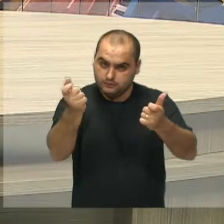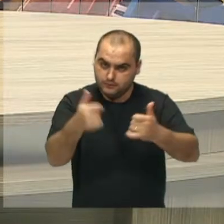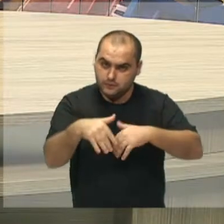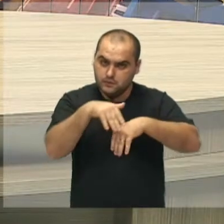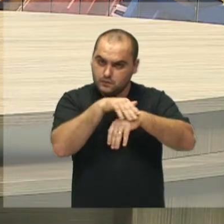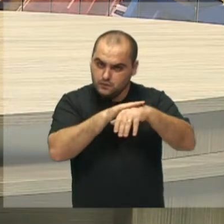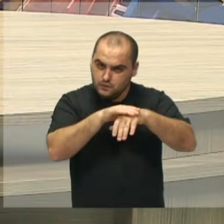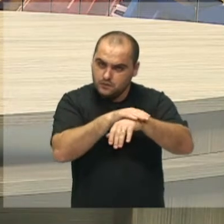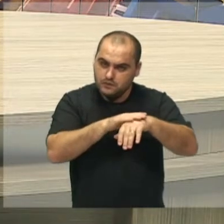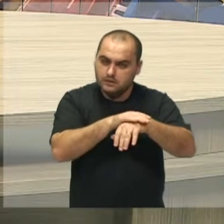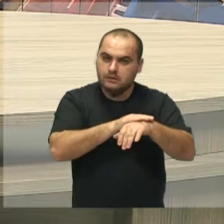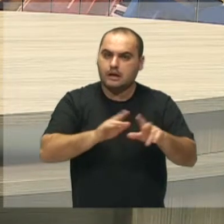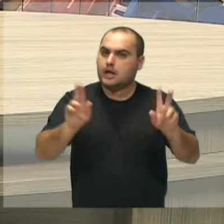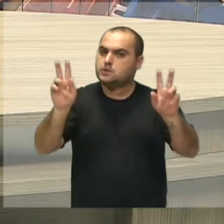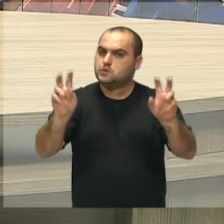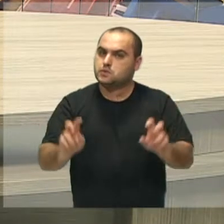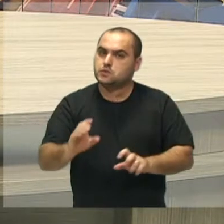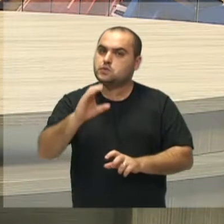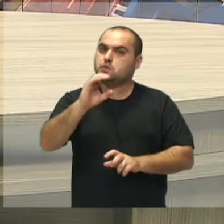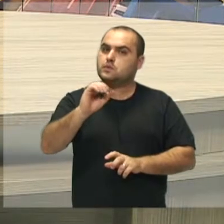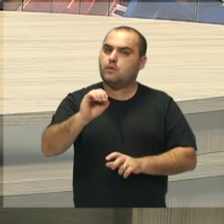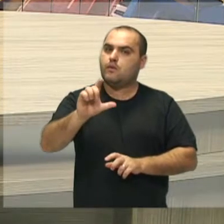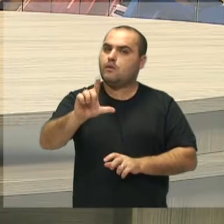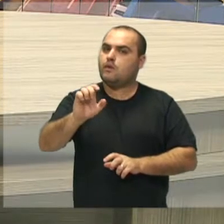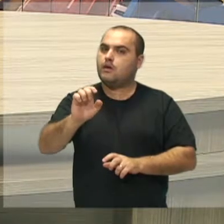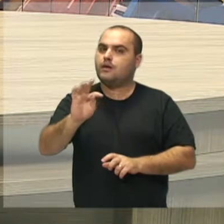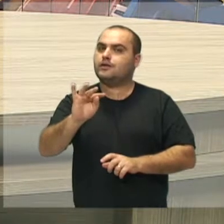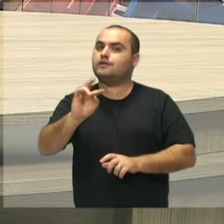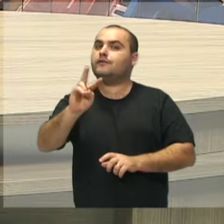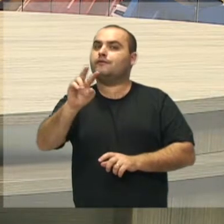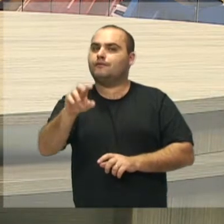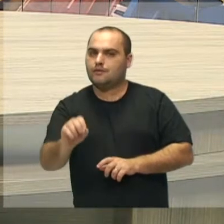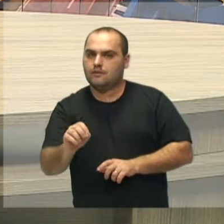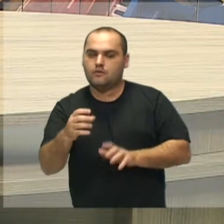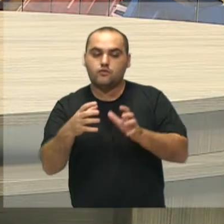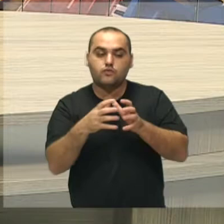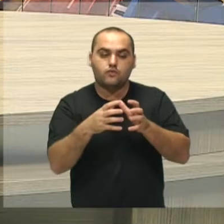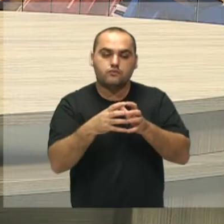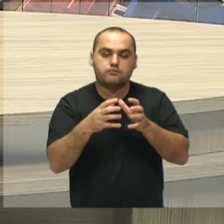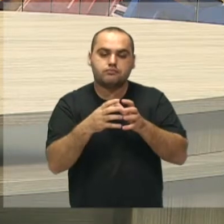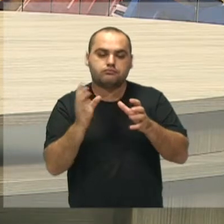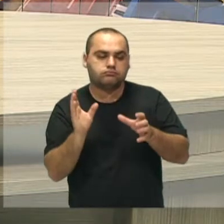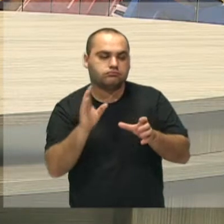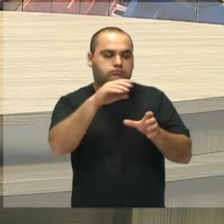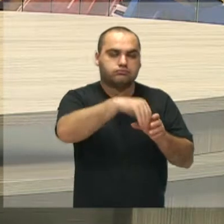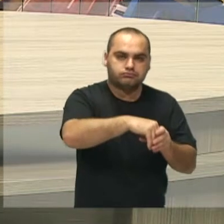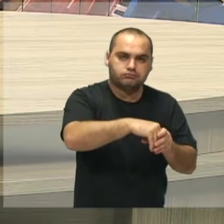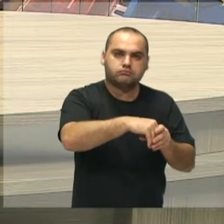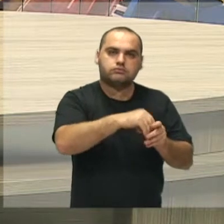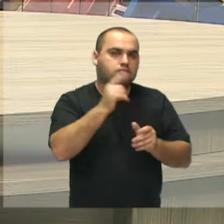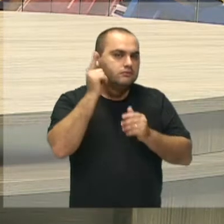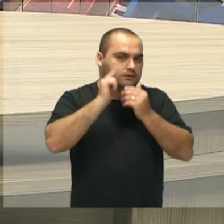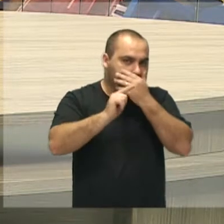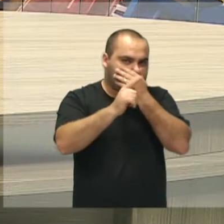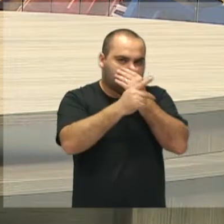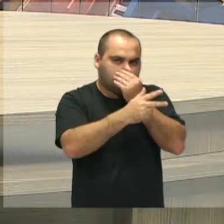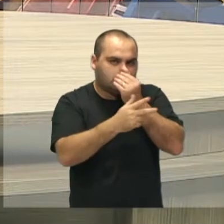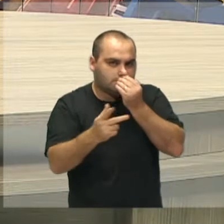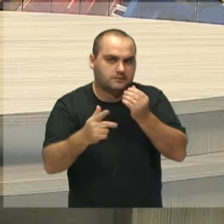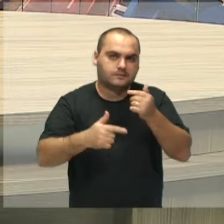essas coletividades, esses grupos que vão adquirindo coesão ao longo do tempo, com pautas